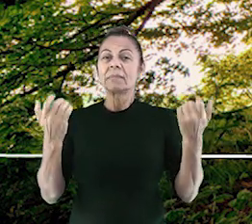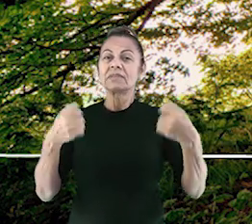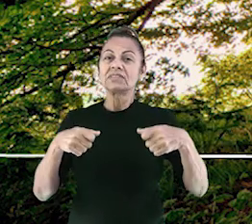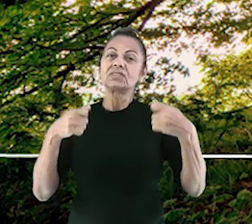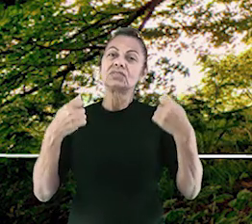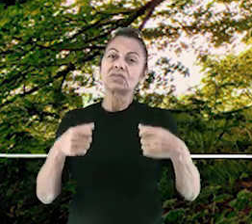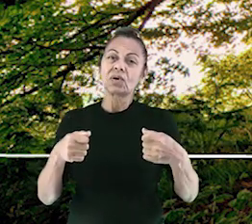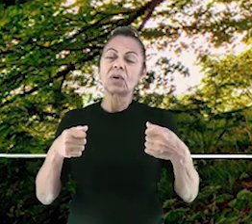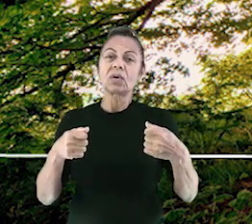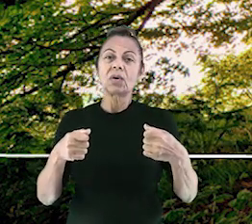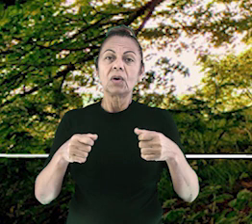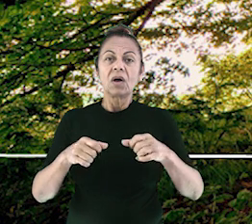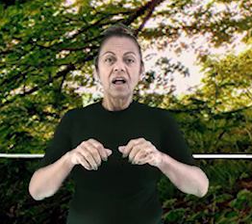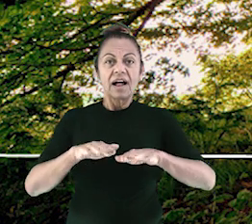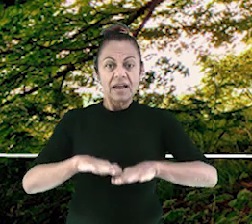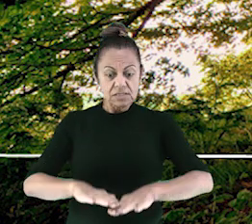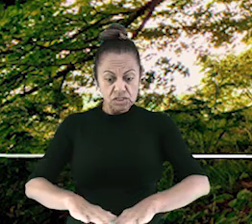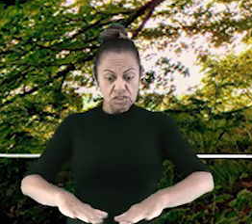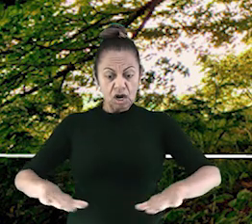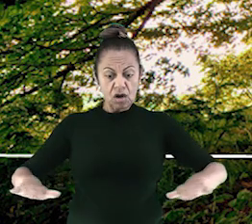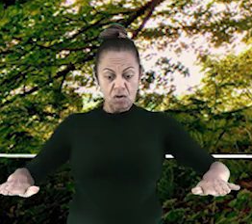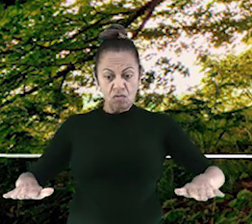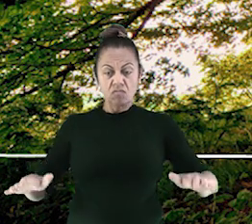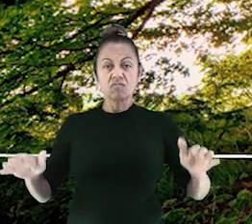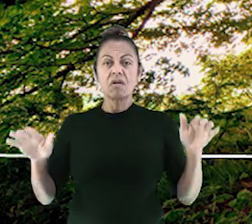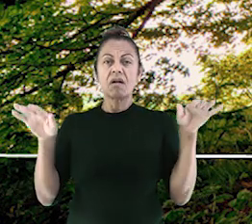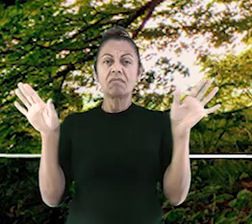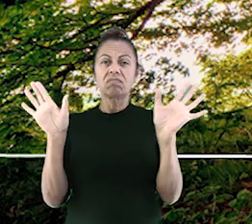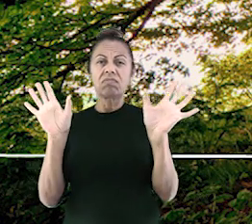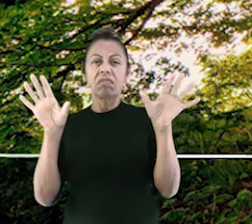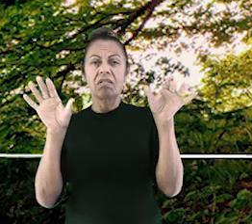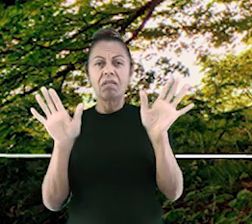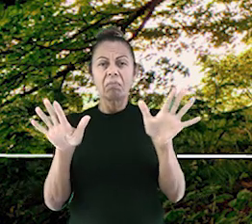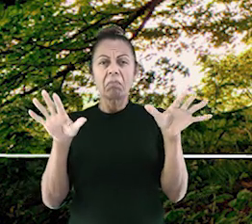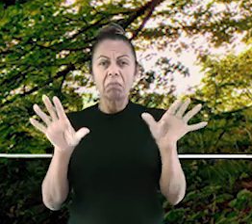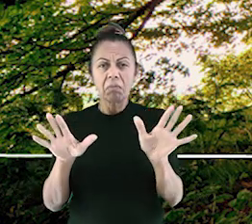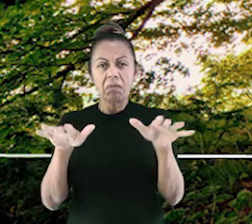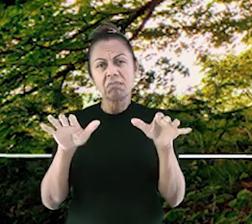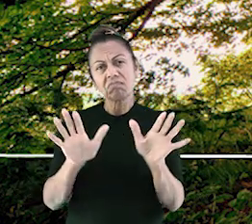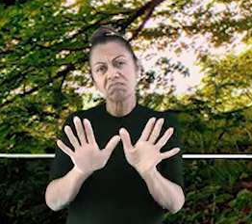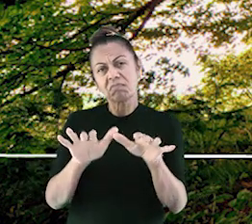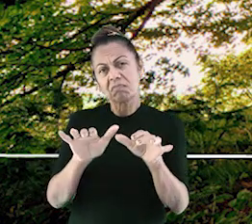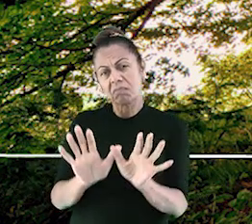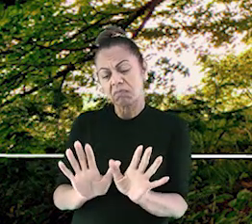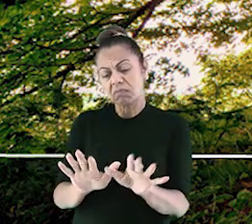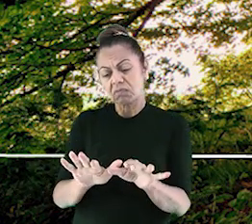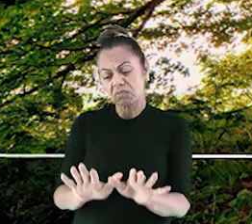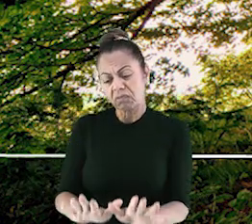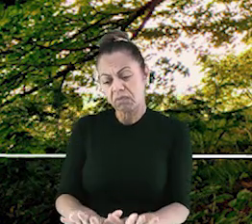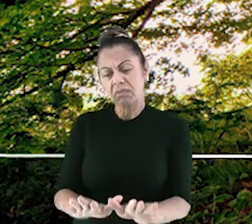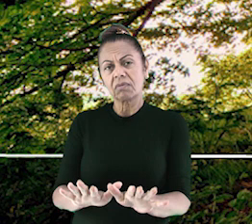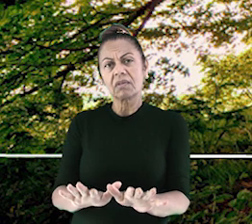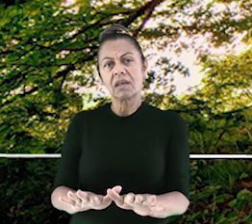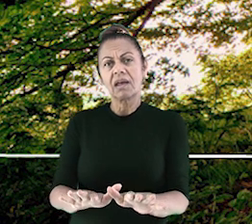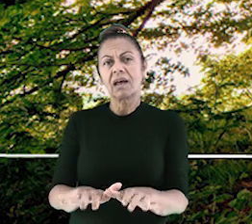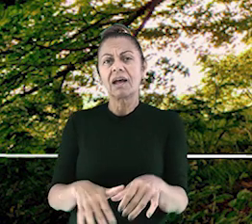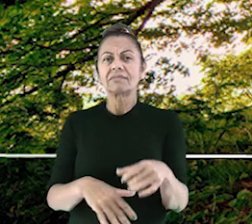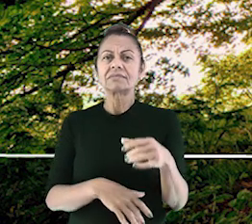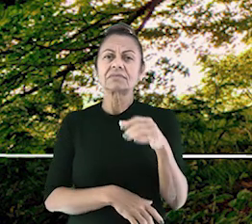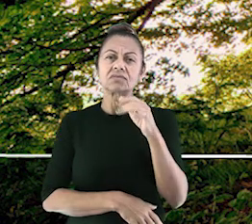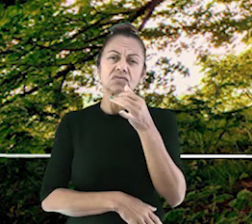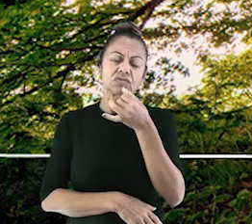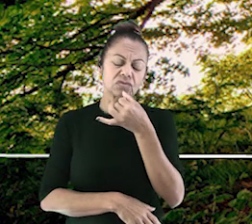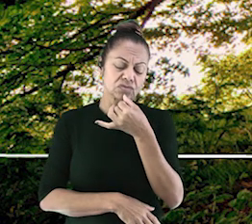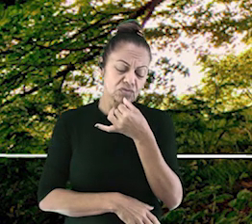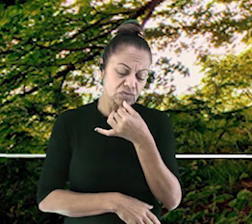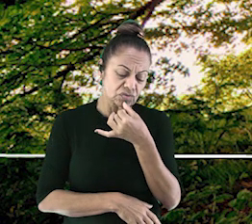logo precisou pousar. Logo que pousou, ficou bastante triste. Faz